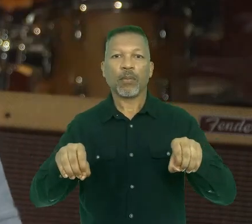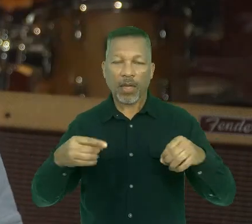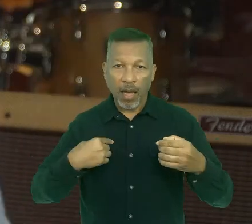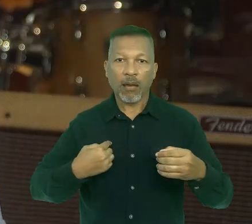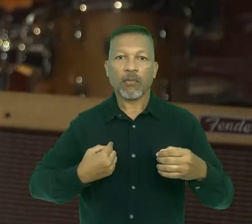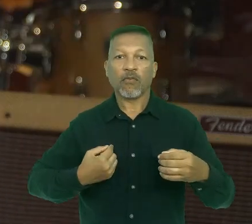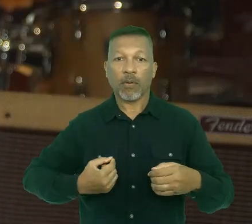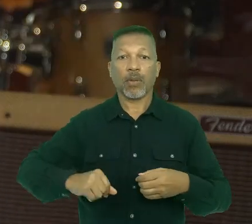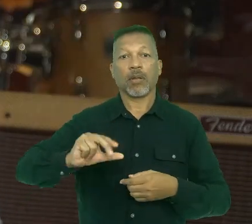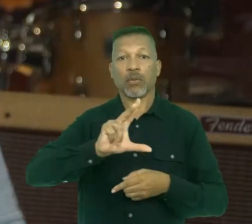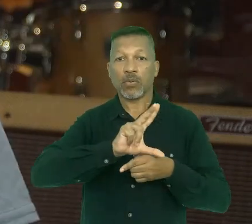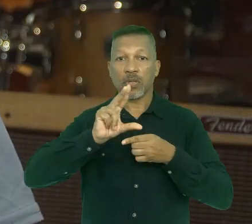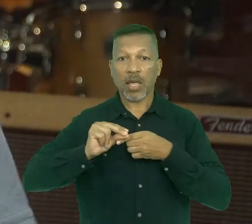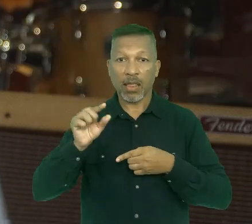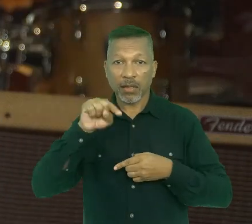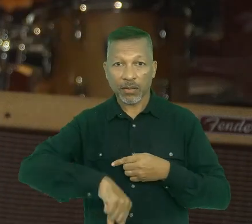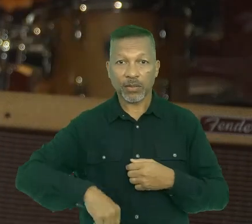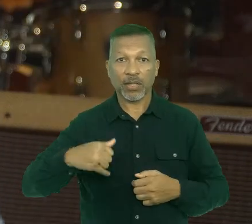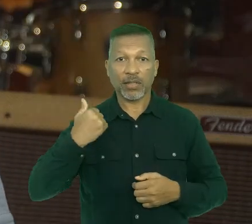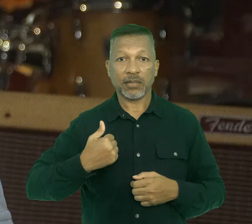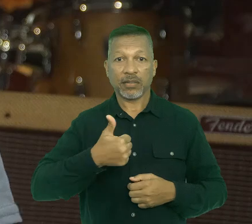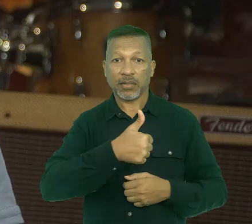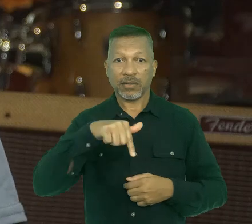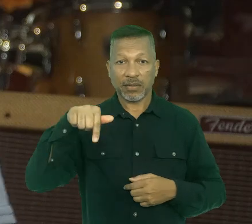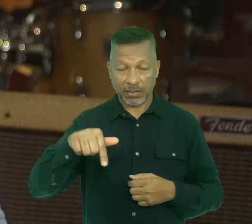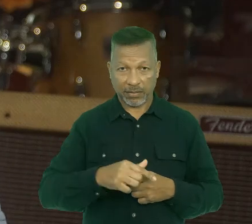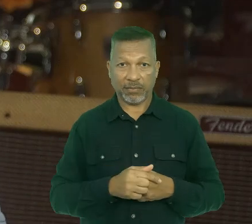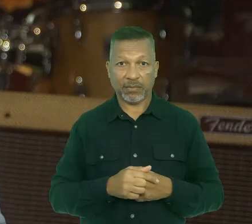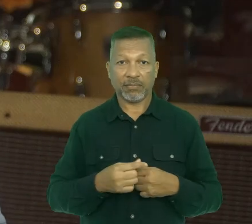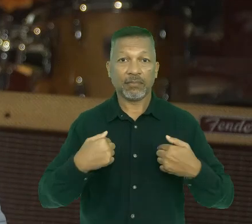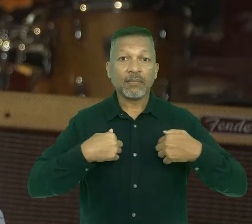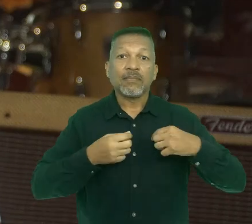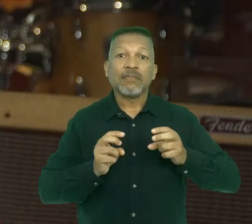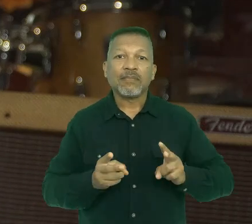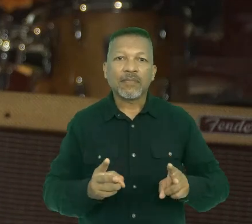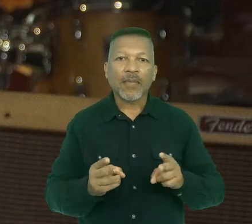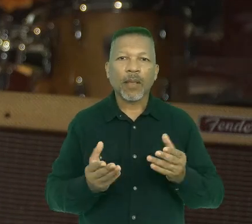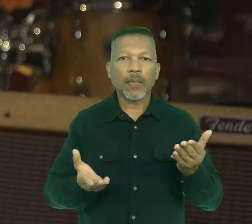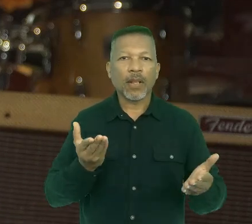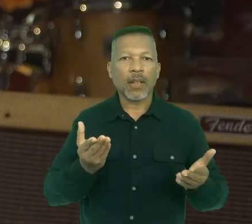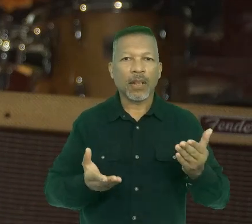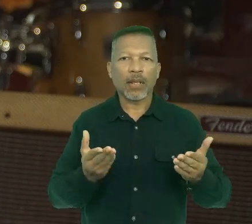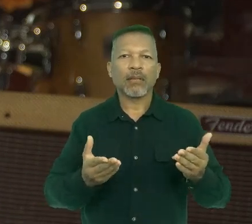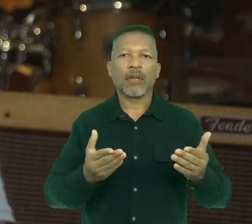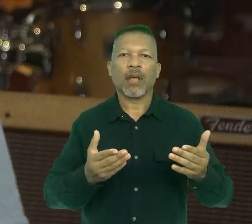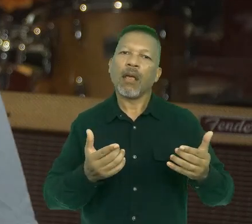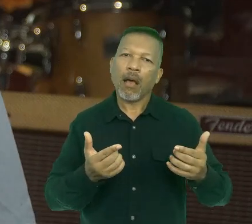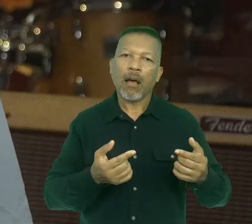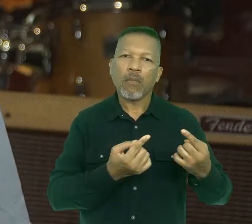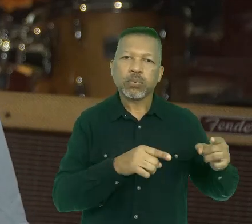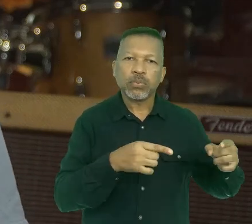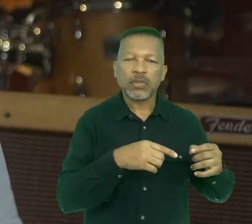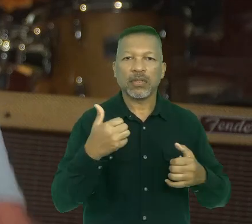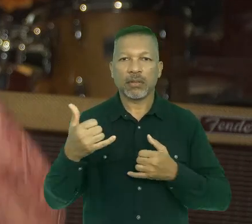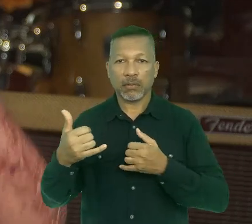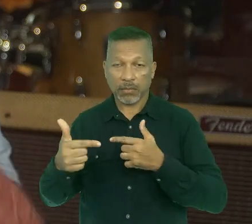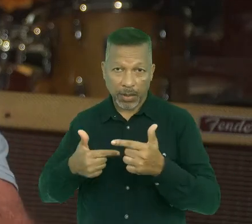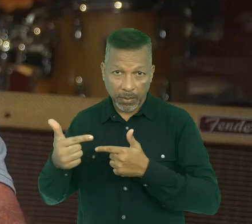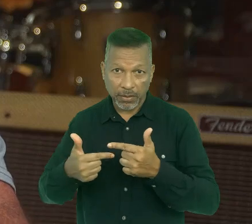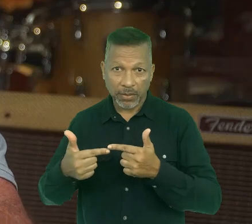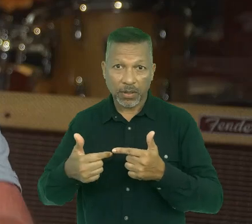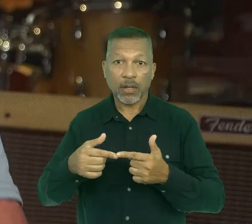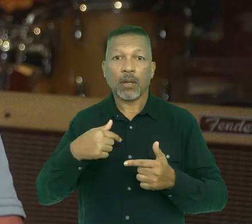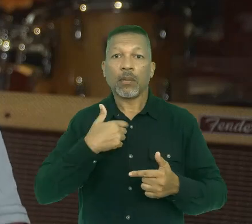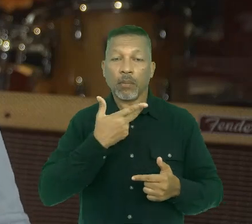Senai, meus 17 anos. Então, eu sempre equilibrei música e trabalho, que meu pai falava assim,